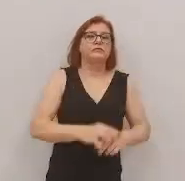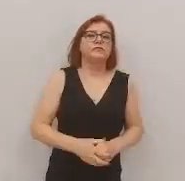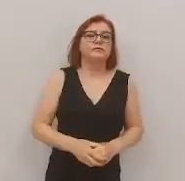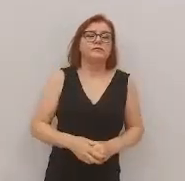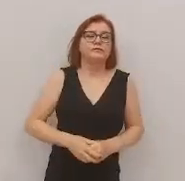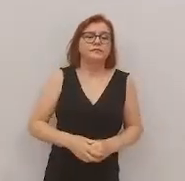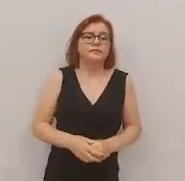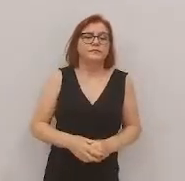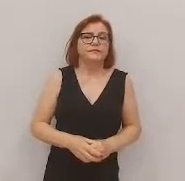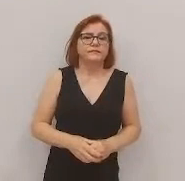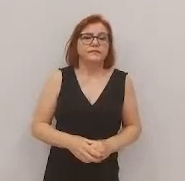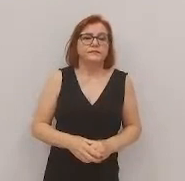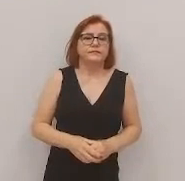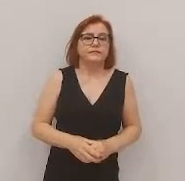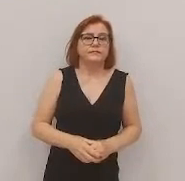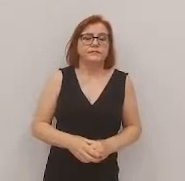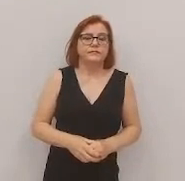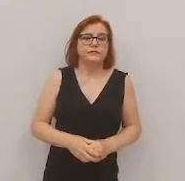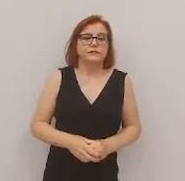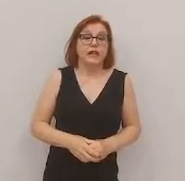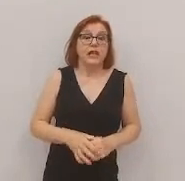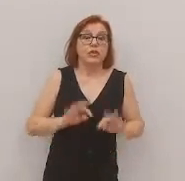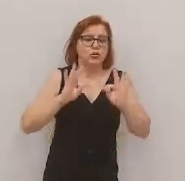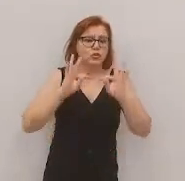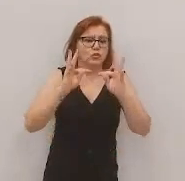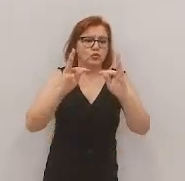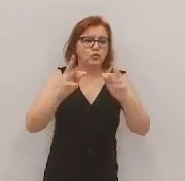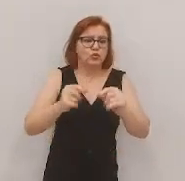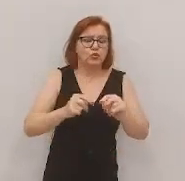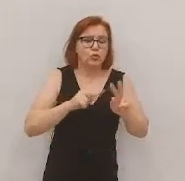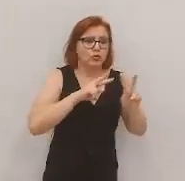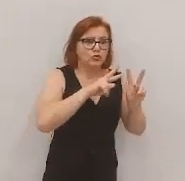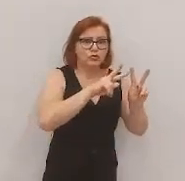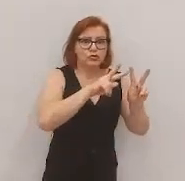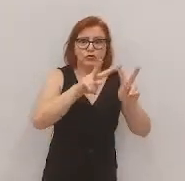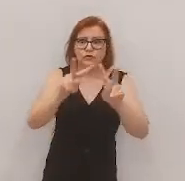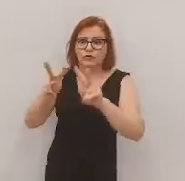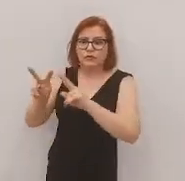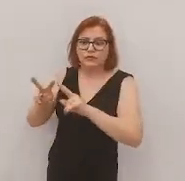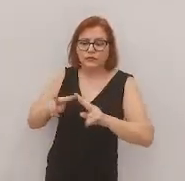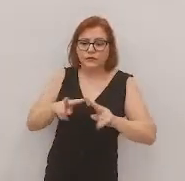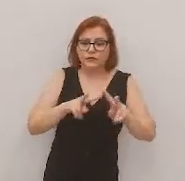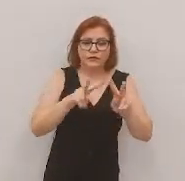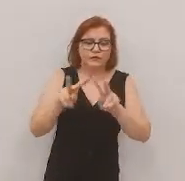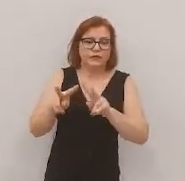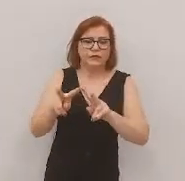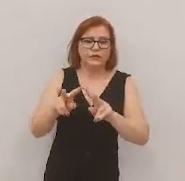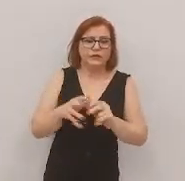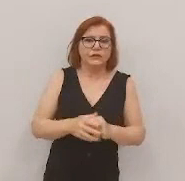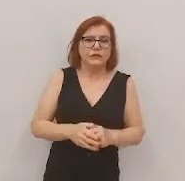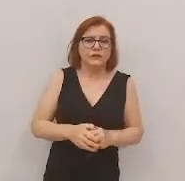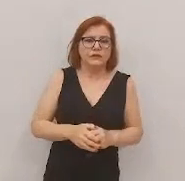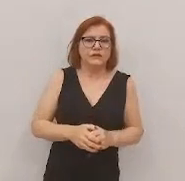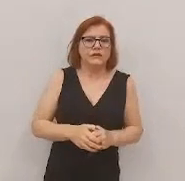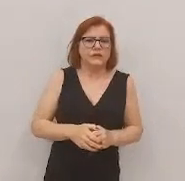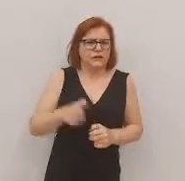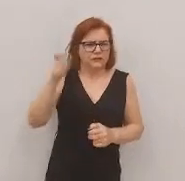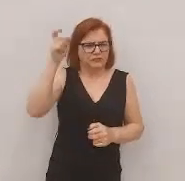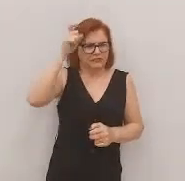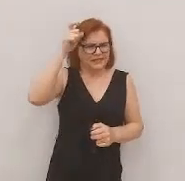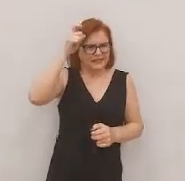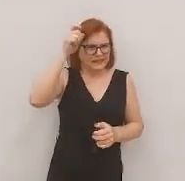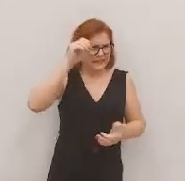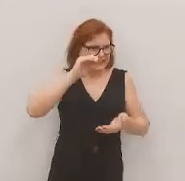aqui fala que publicamente os expôs ao desprezo,